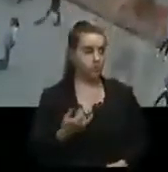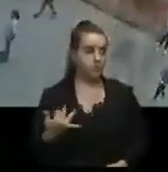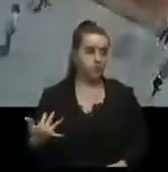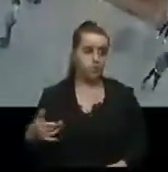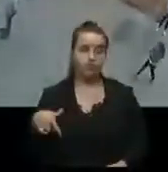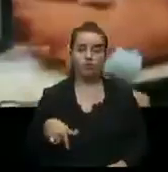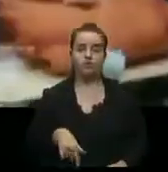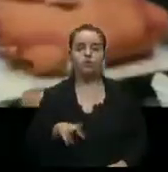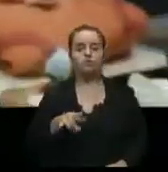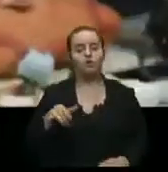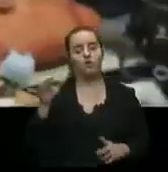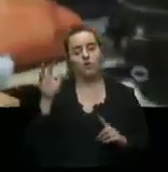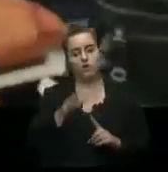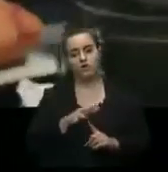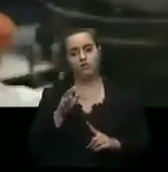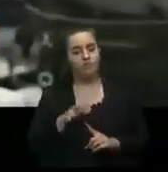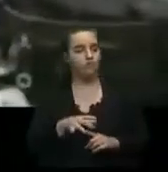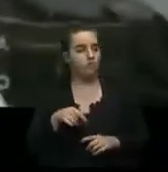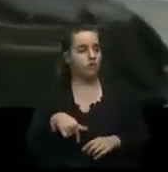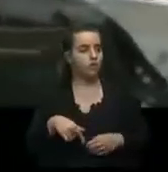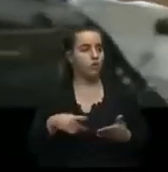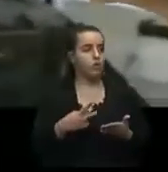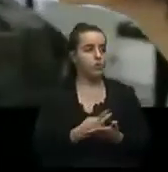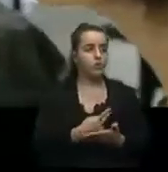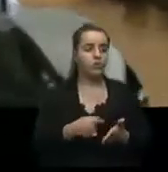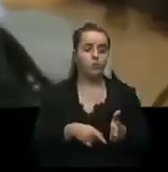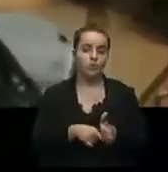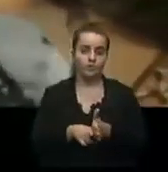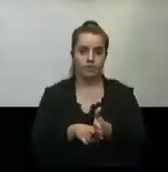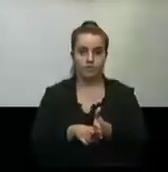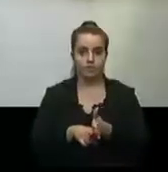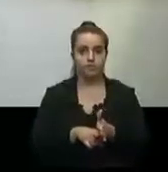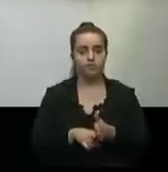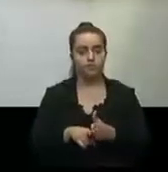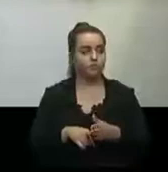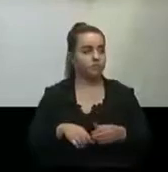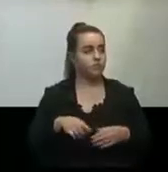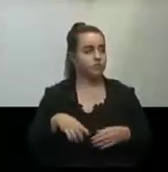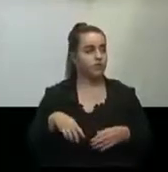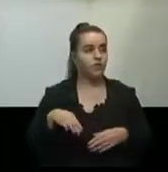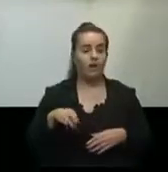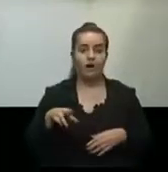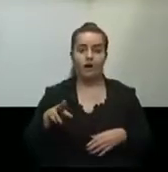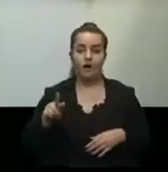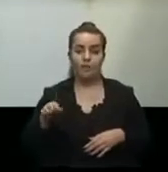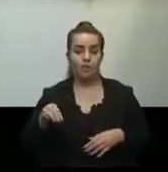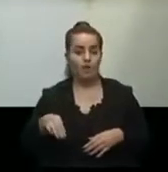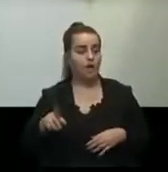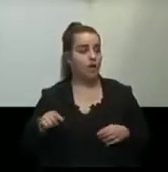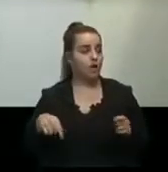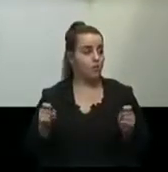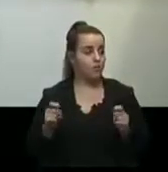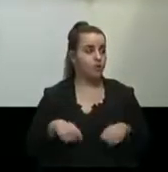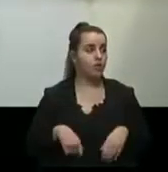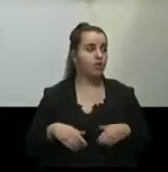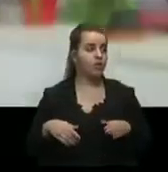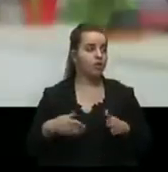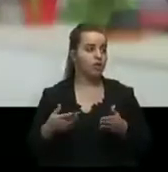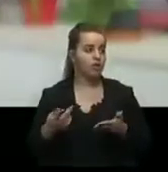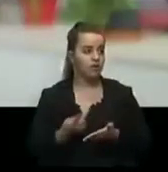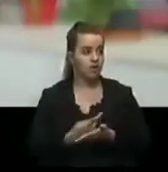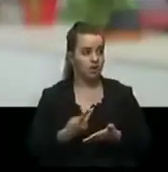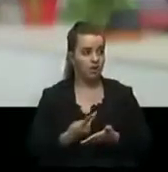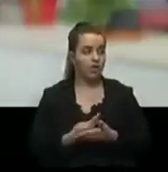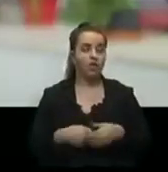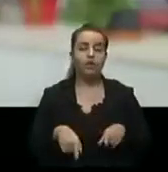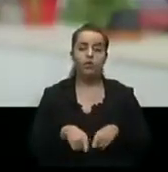quem vai influenciar na margem de erro de uma pesquisa. Margem de erro, intervalo de confiança, que são dois